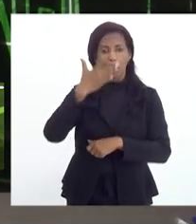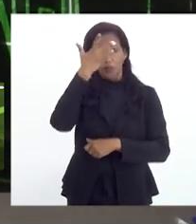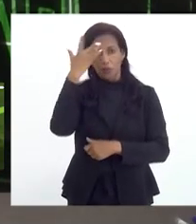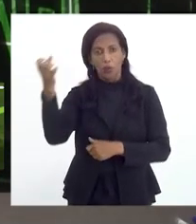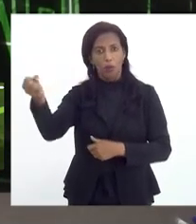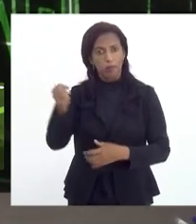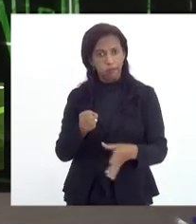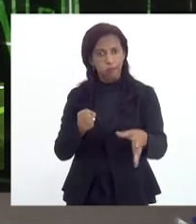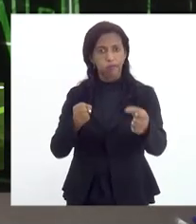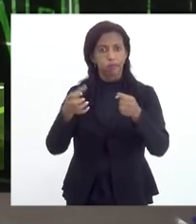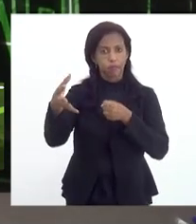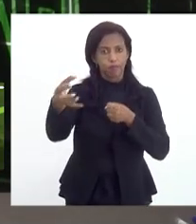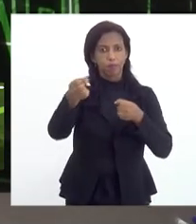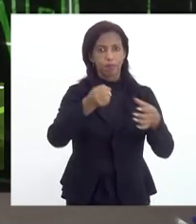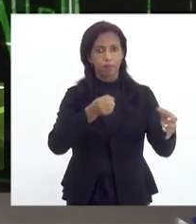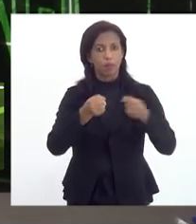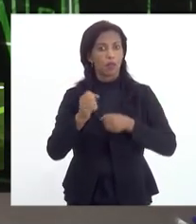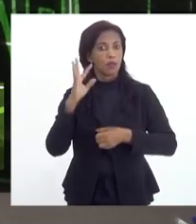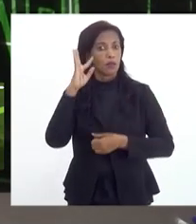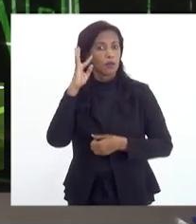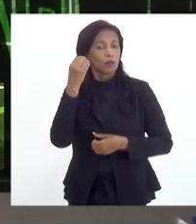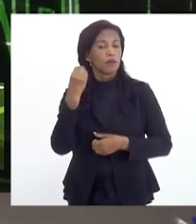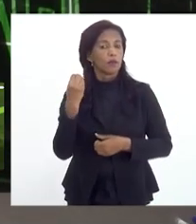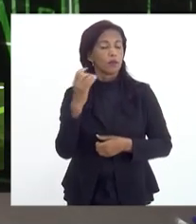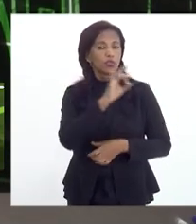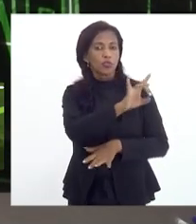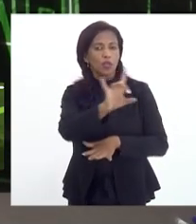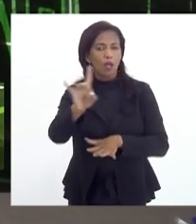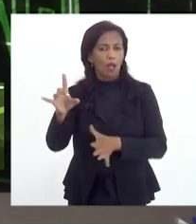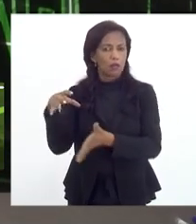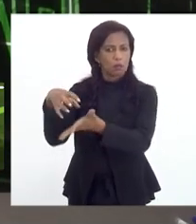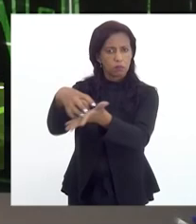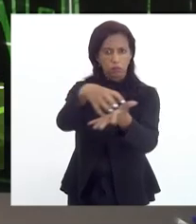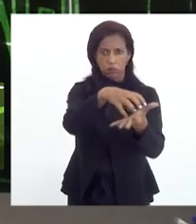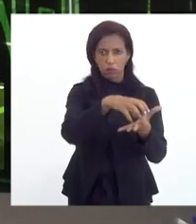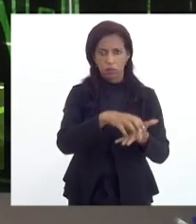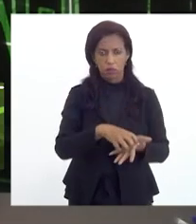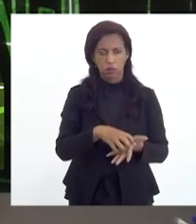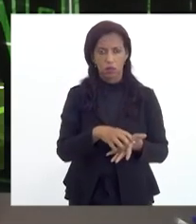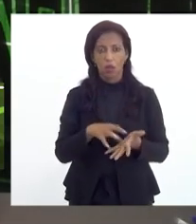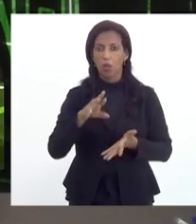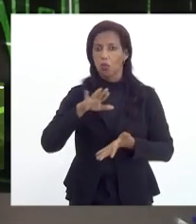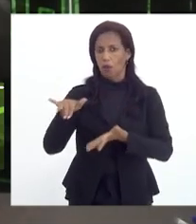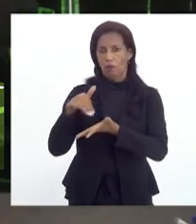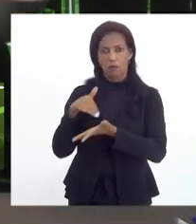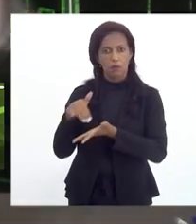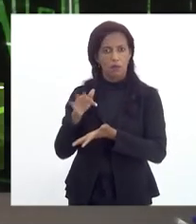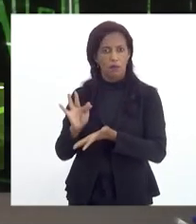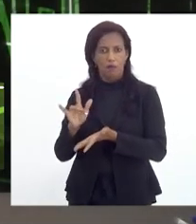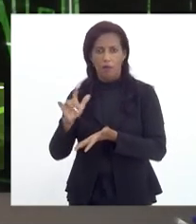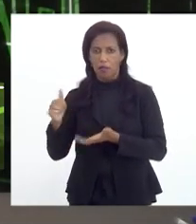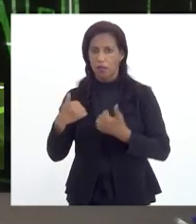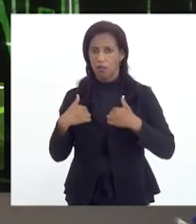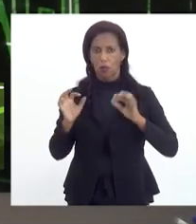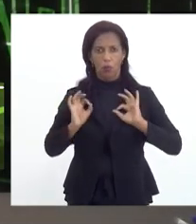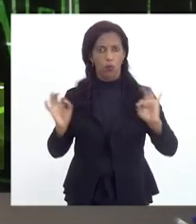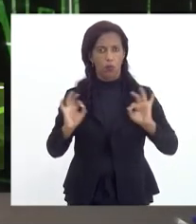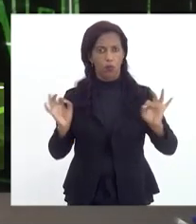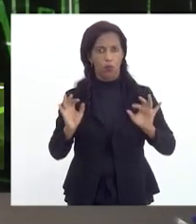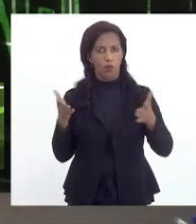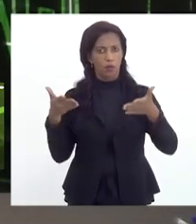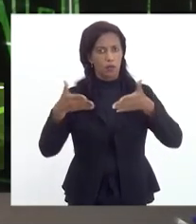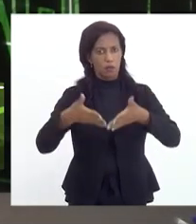servidores E foi uma decisão De cada órgão Não é a Secretaria De Fazenda Não é nenhum órgão Que